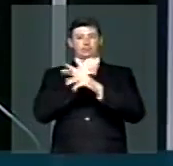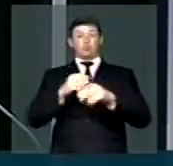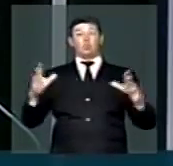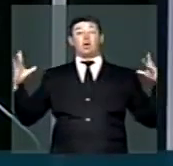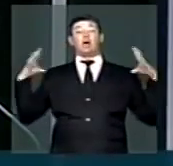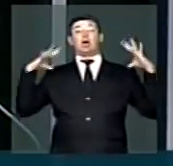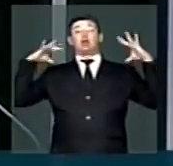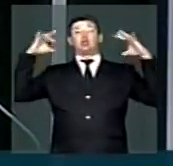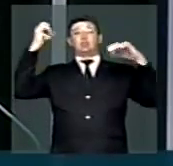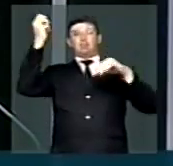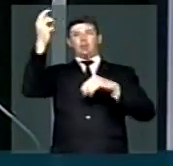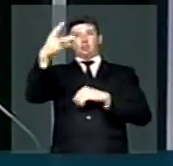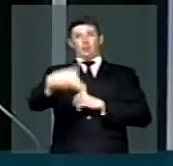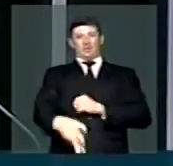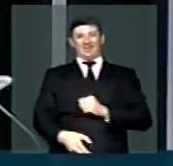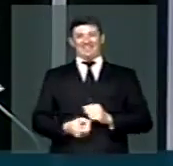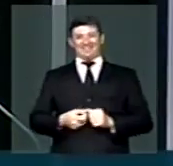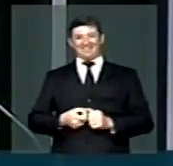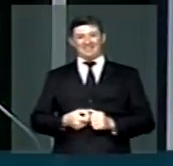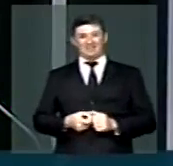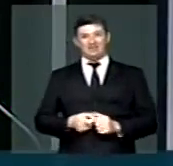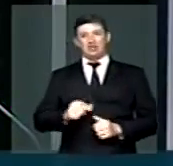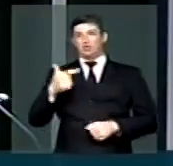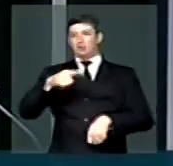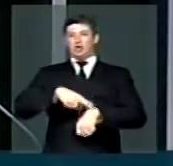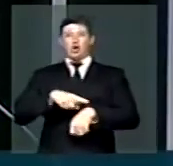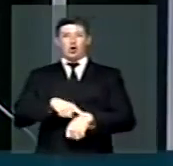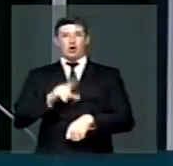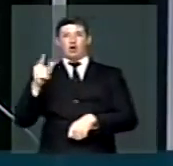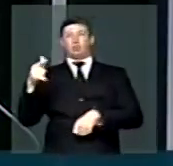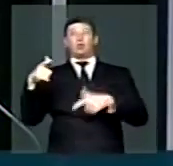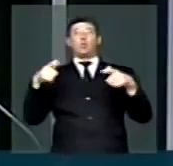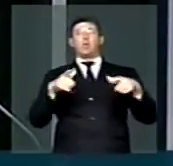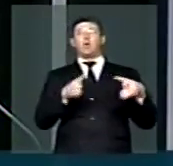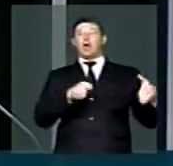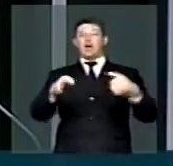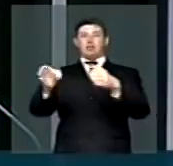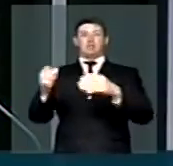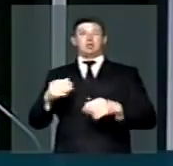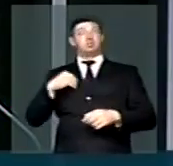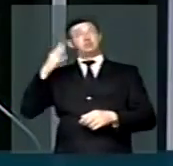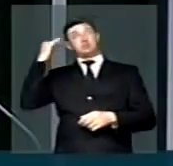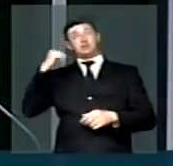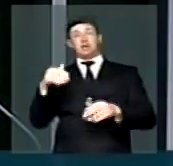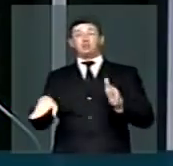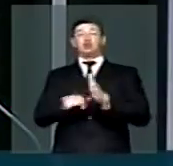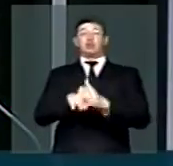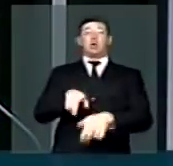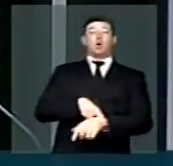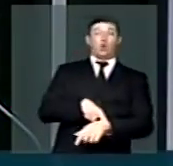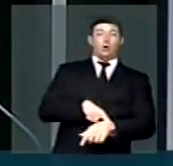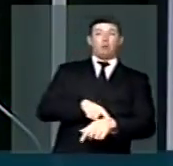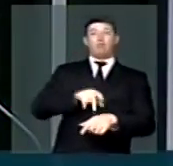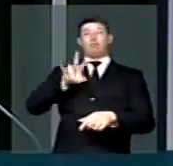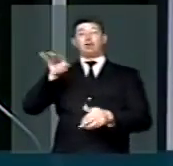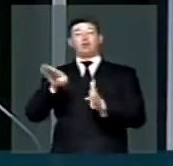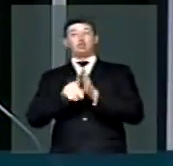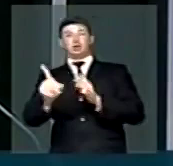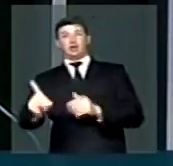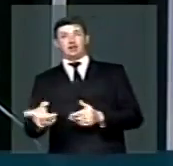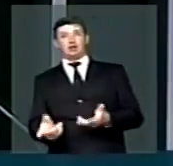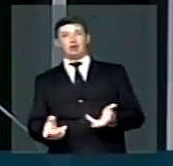da madrugada, que não tem hora e não tem estrada, não sabe se chega ou deixa de chegar. Vamos